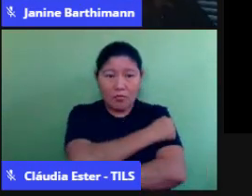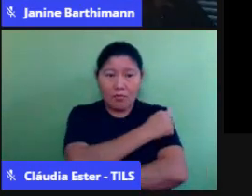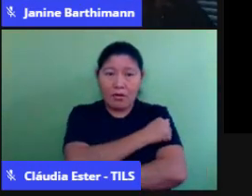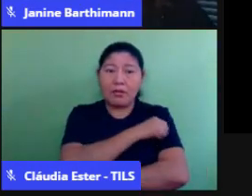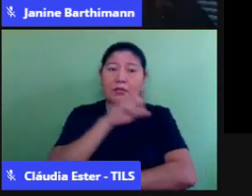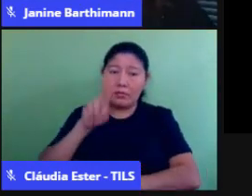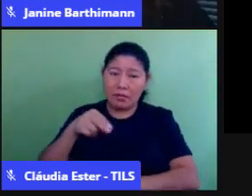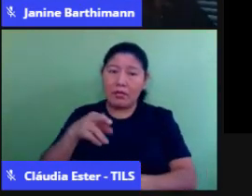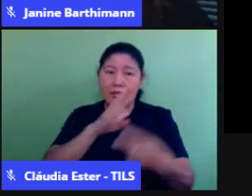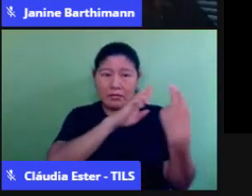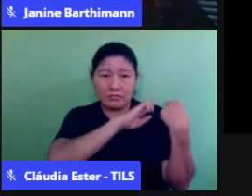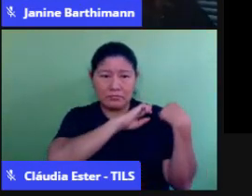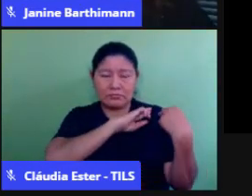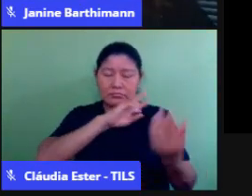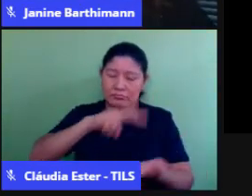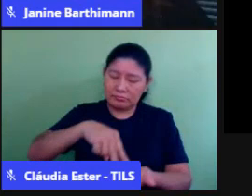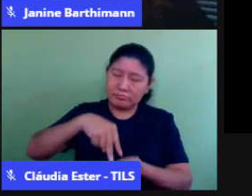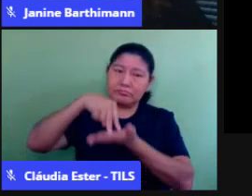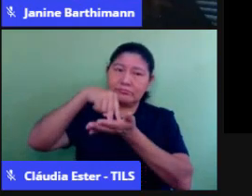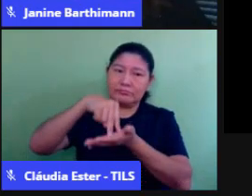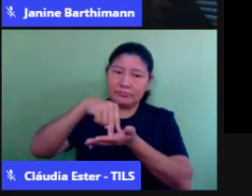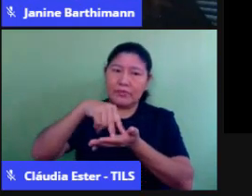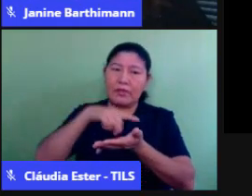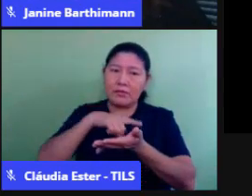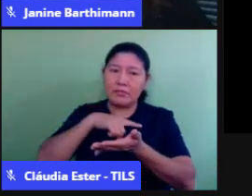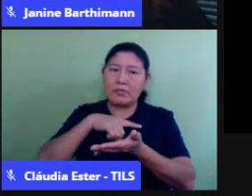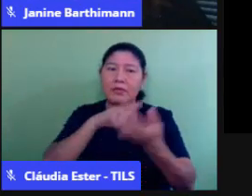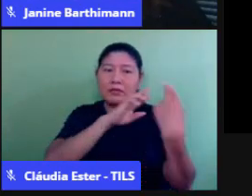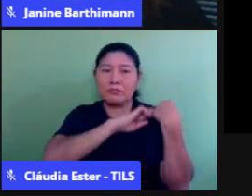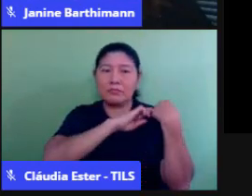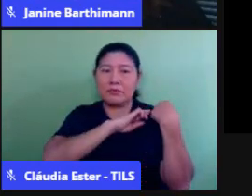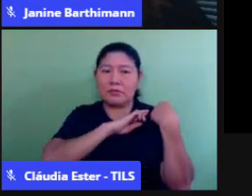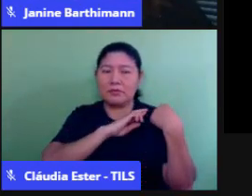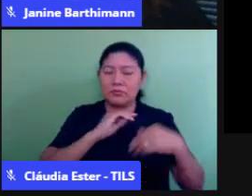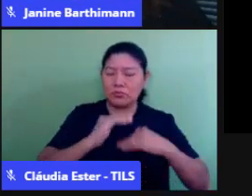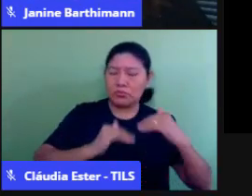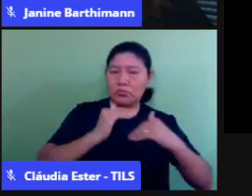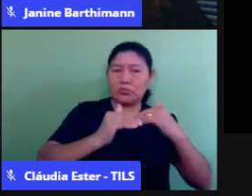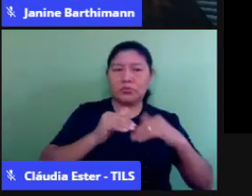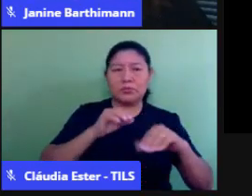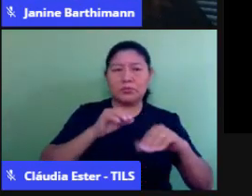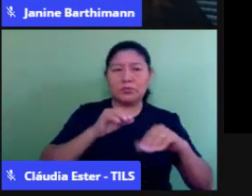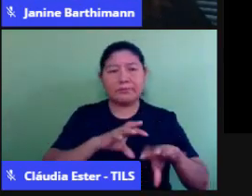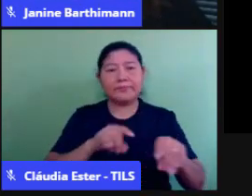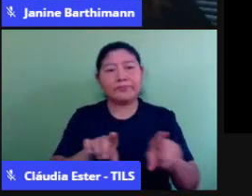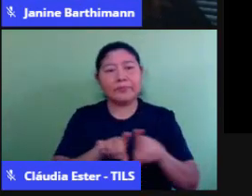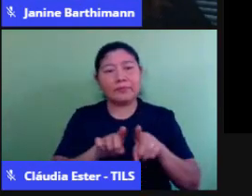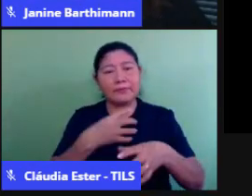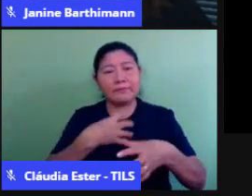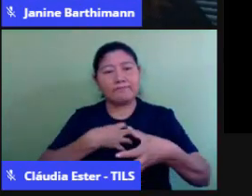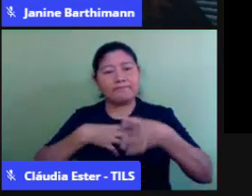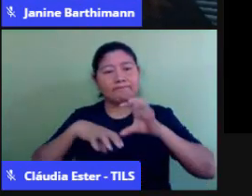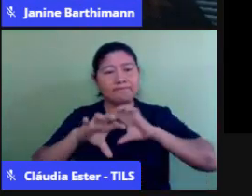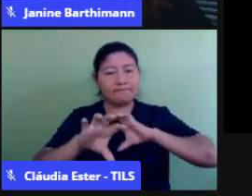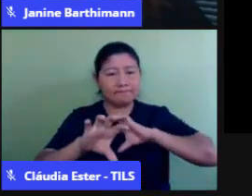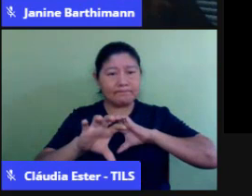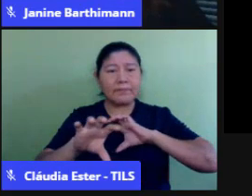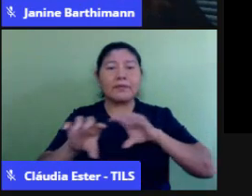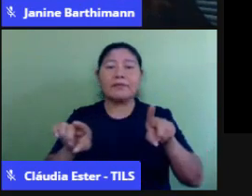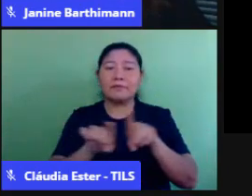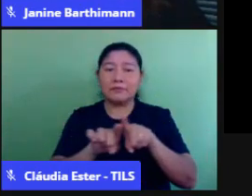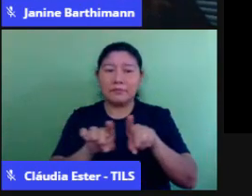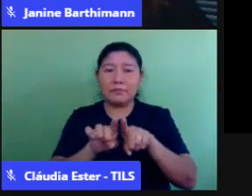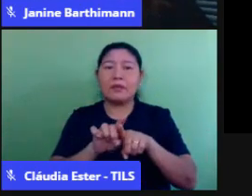de ensino-aprendizagem, do seu próprio processo de educação, empatia, que isso é uma